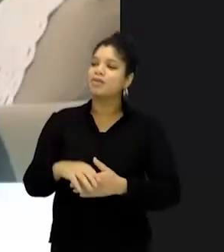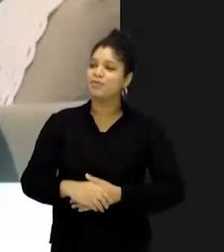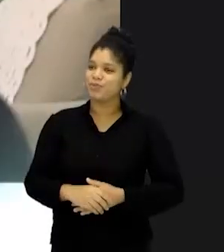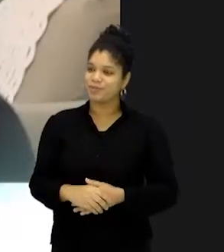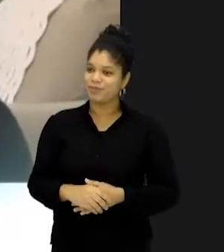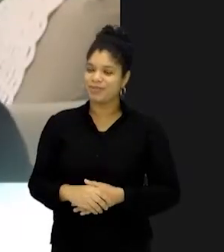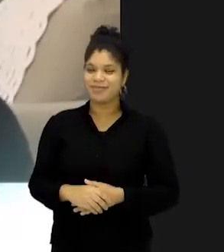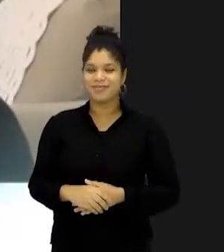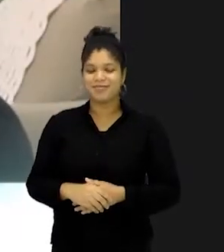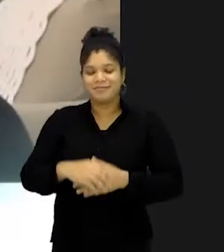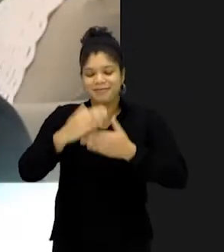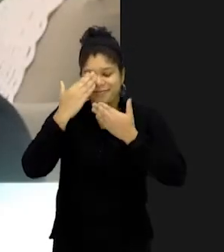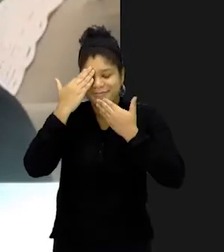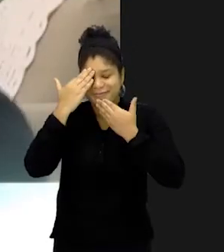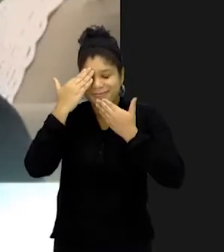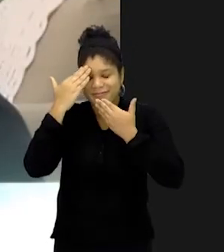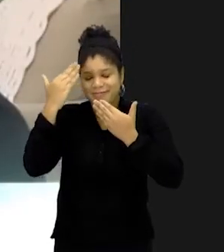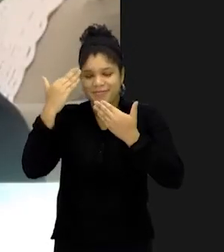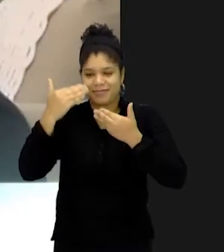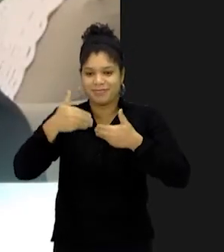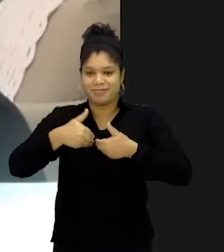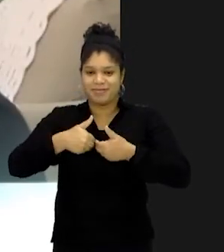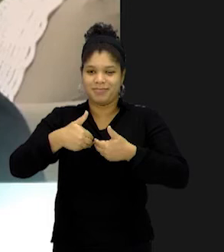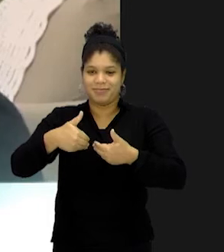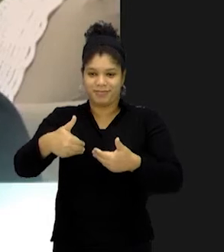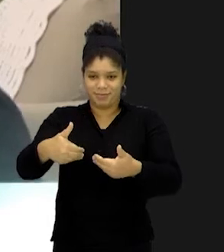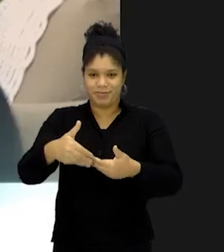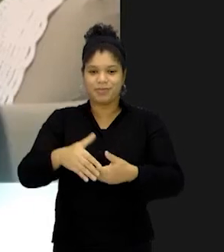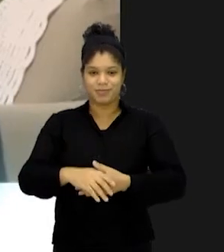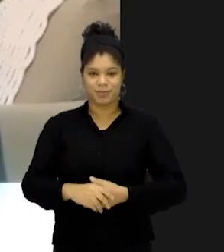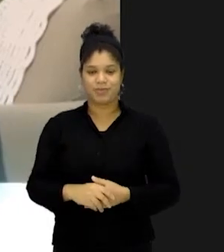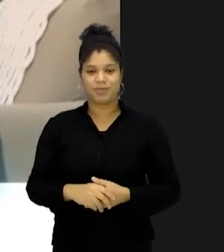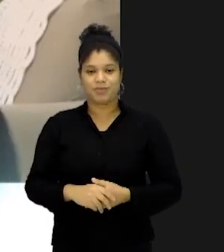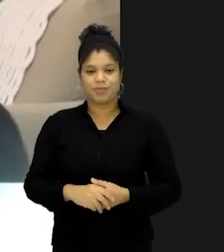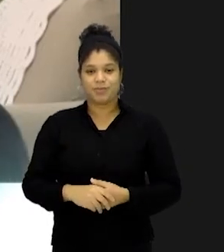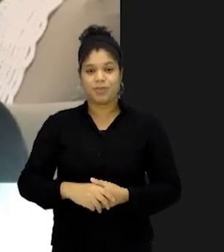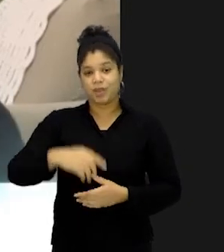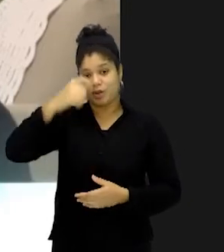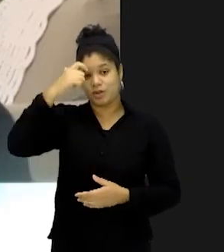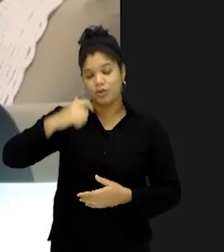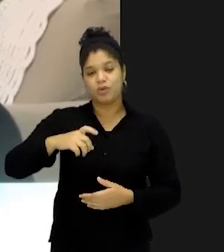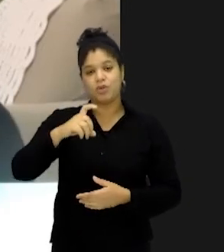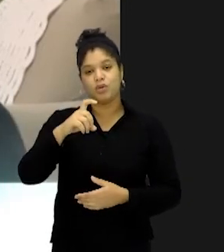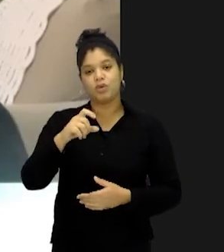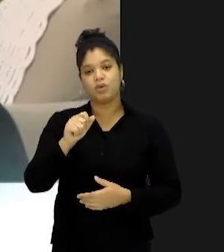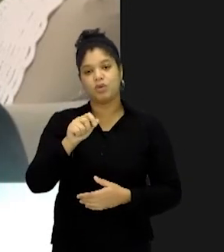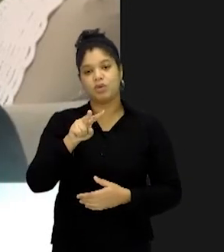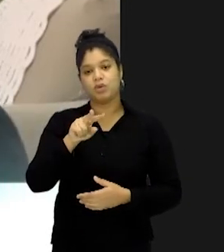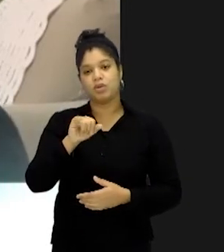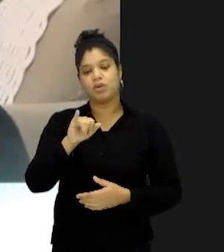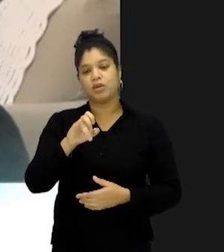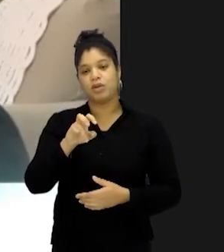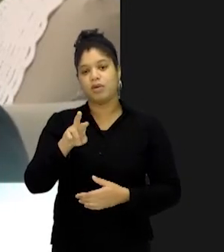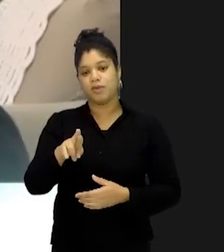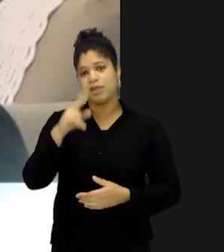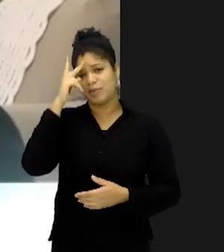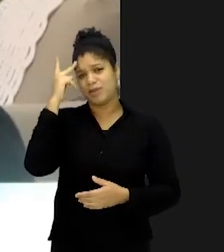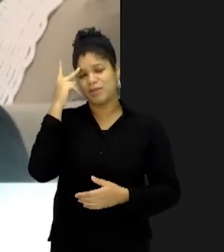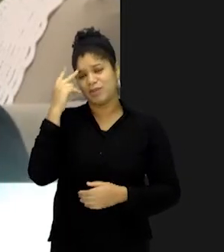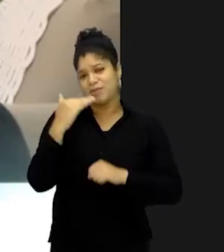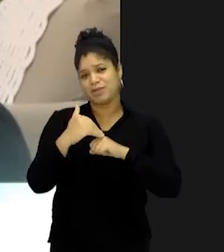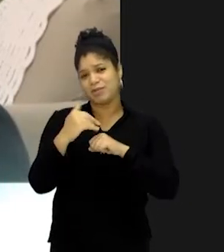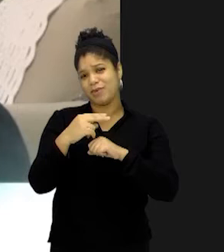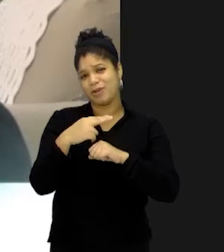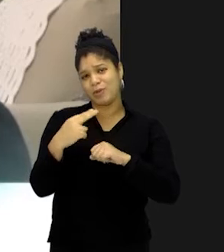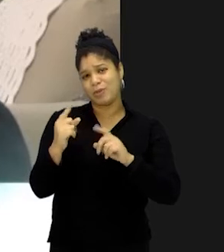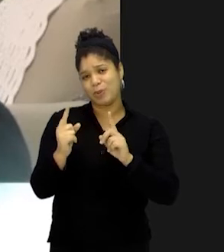Pô, grato pelo convite, tá? Eu sou o Xavier, né? O pessoal me conhece como Xavi mais,